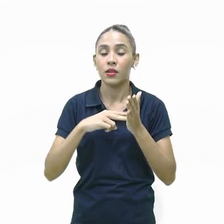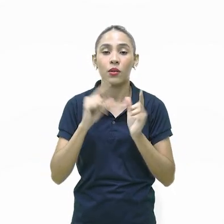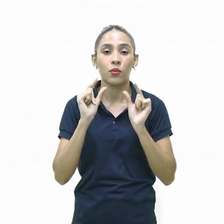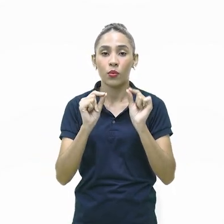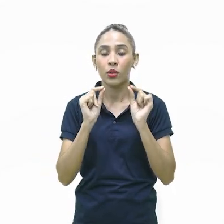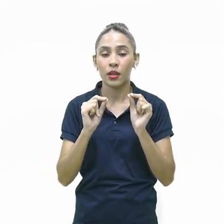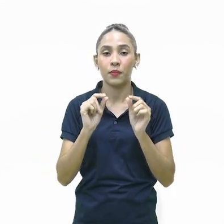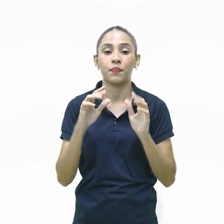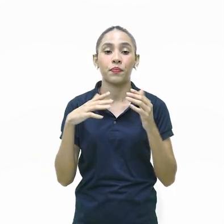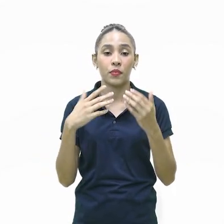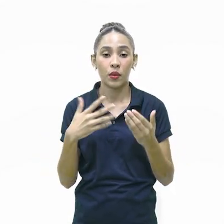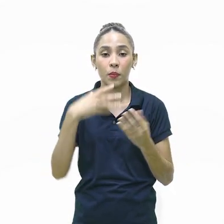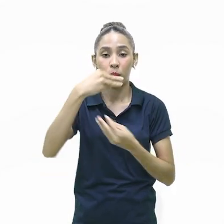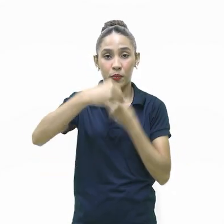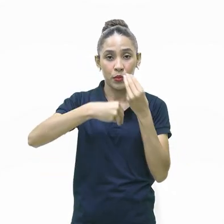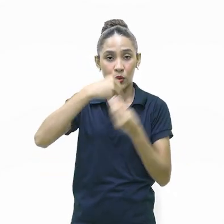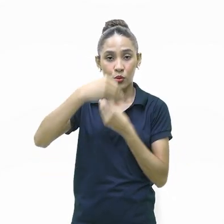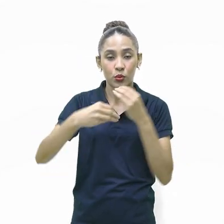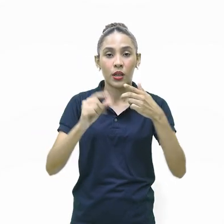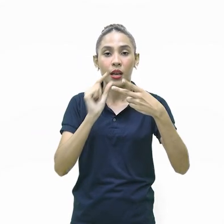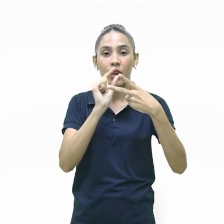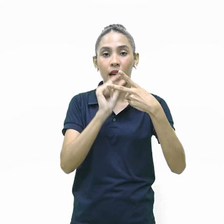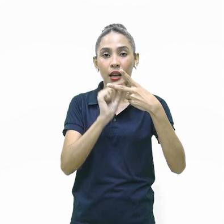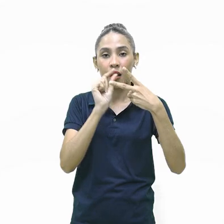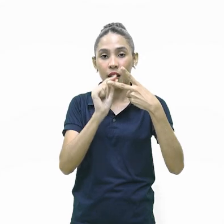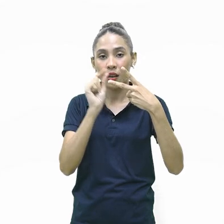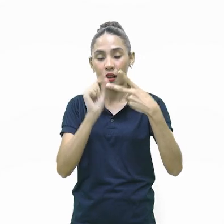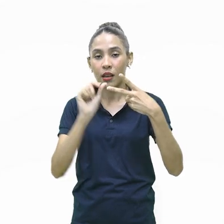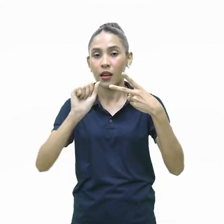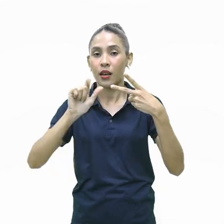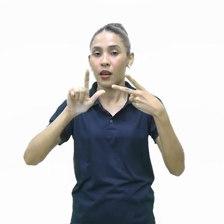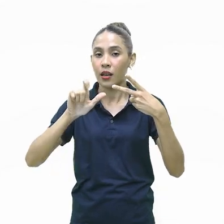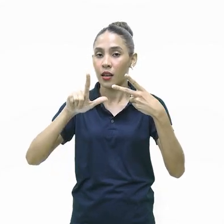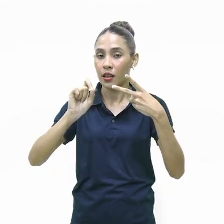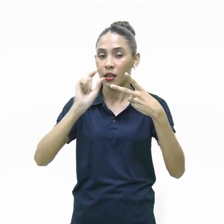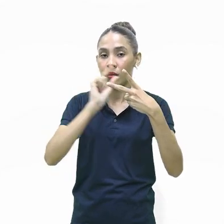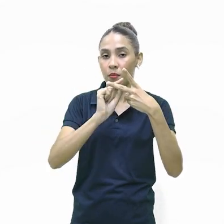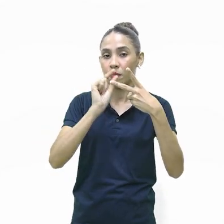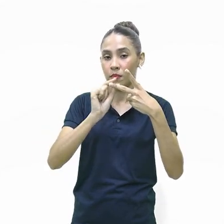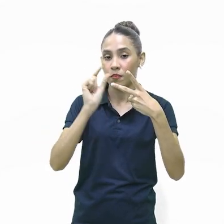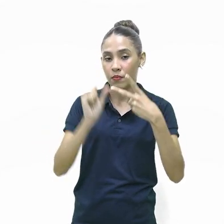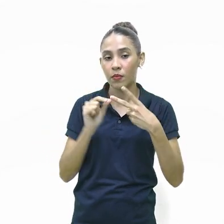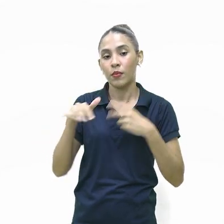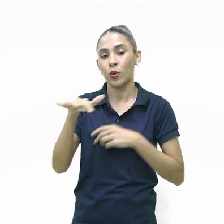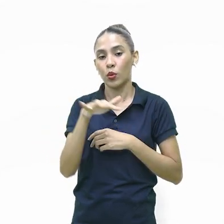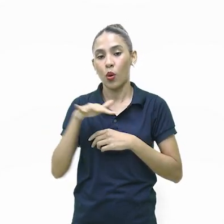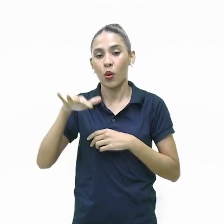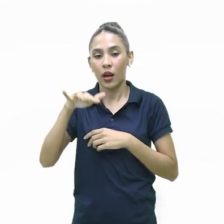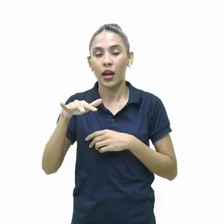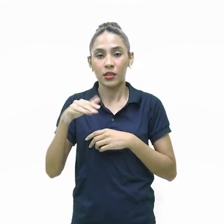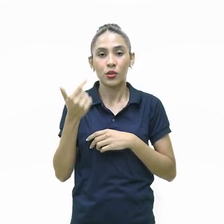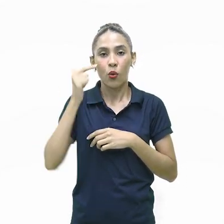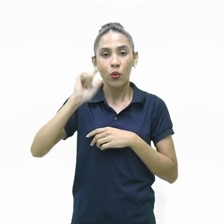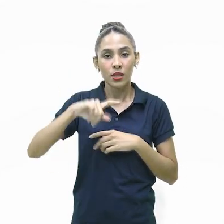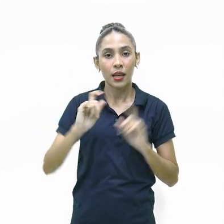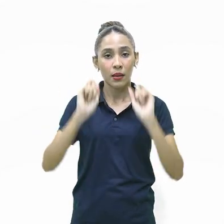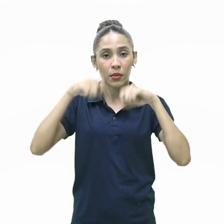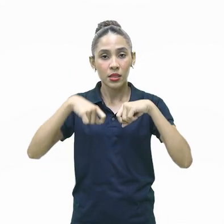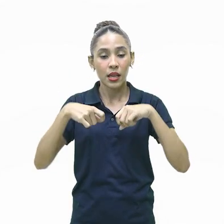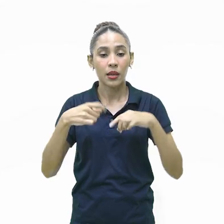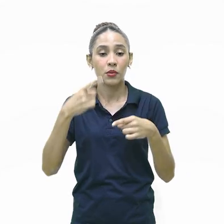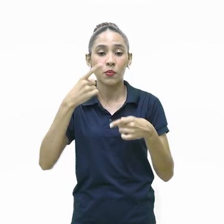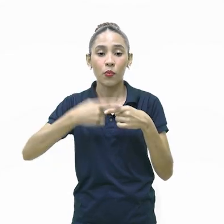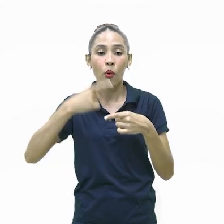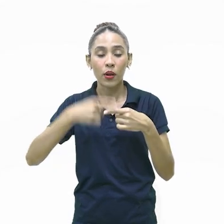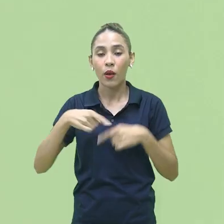ele mistura os alelos, né, que são vantajosos, em ambientes mutáveis. Mesmo